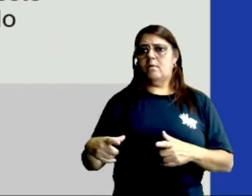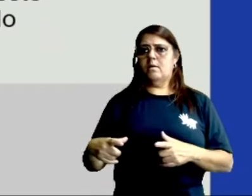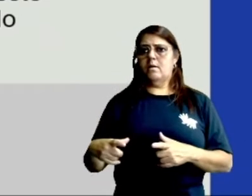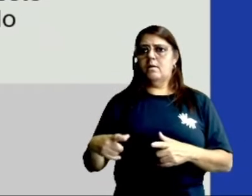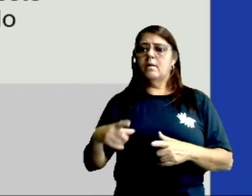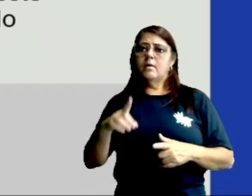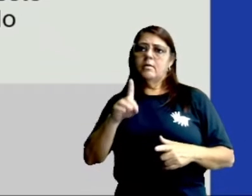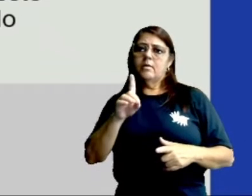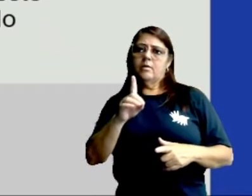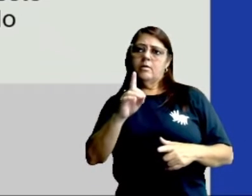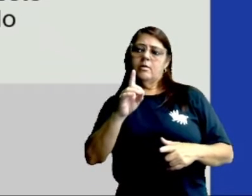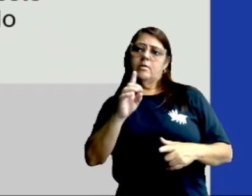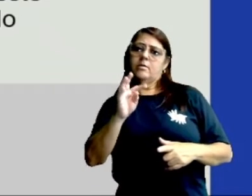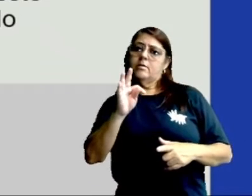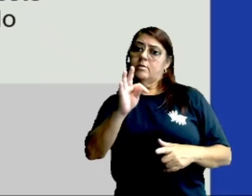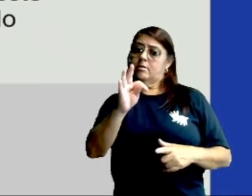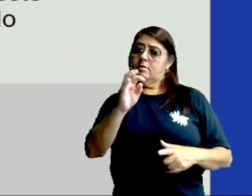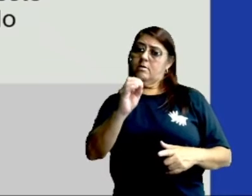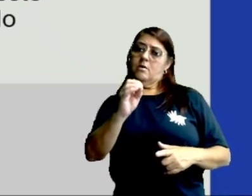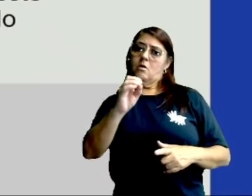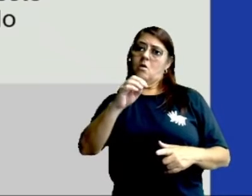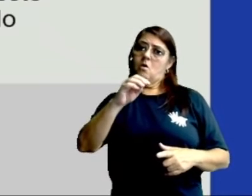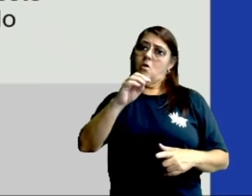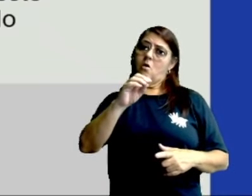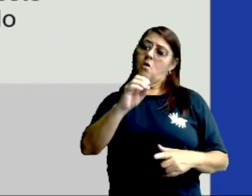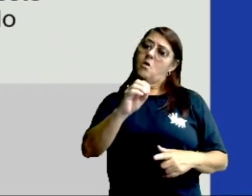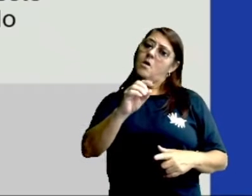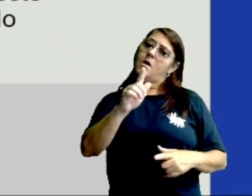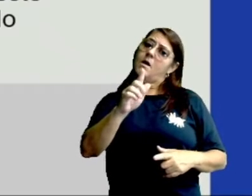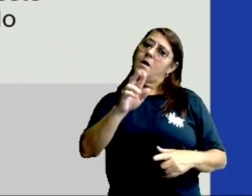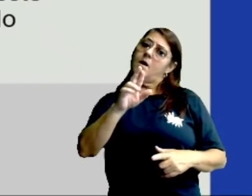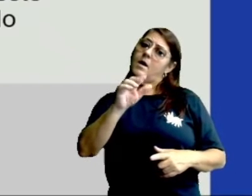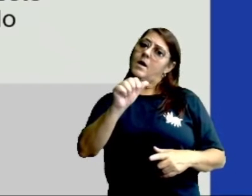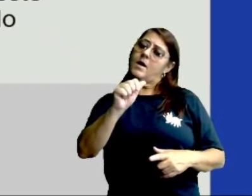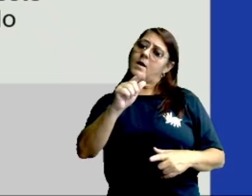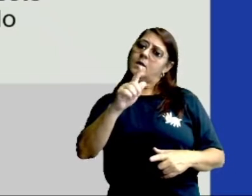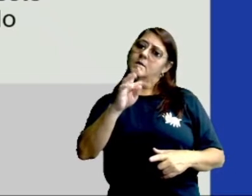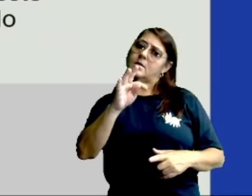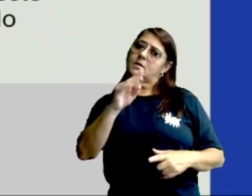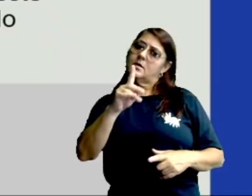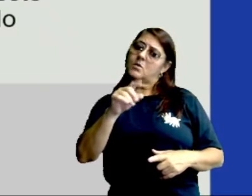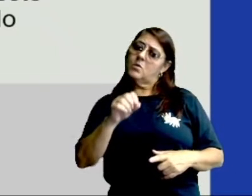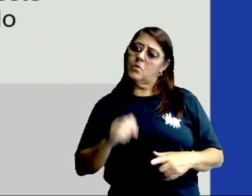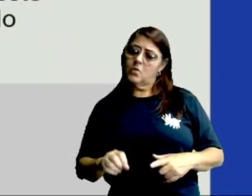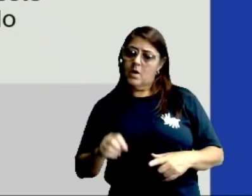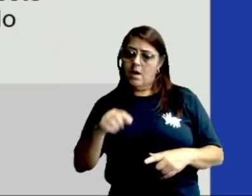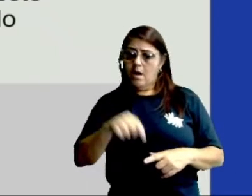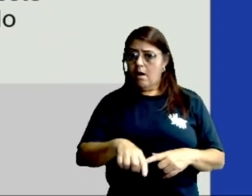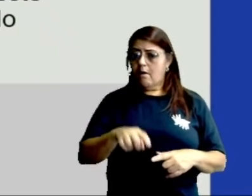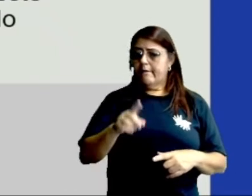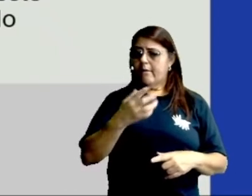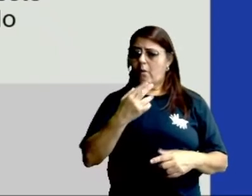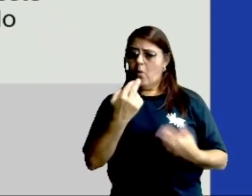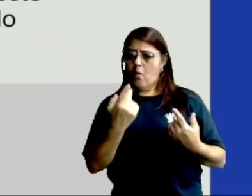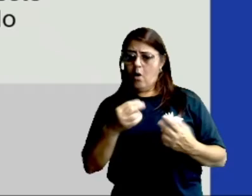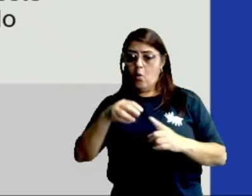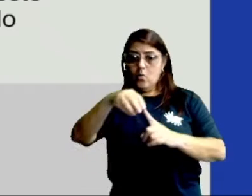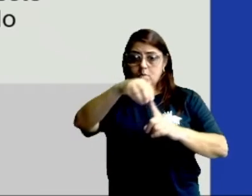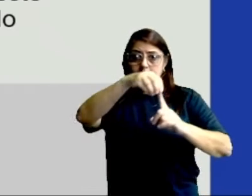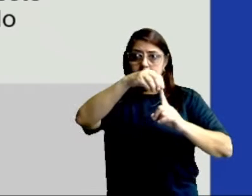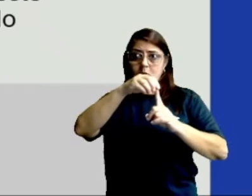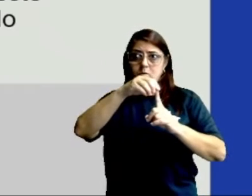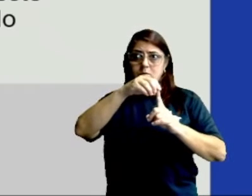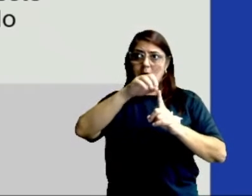o que é que significa dizer que o faraó era considerado a Encarnação de um Deus na terra né o